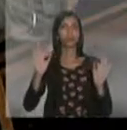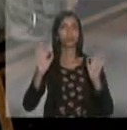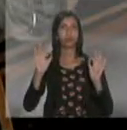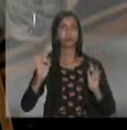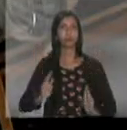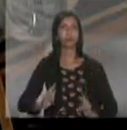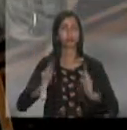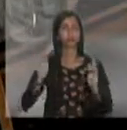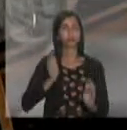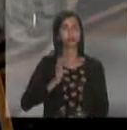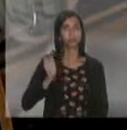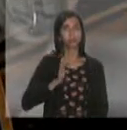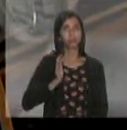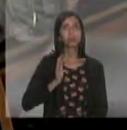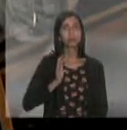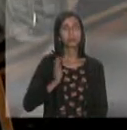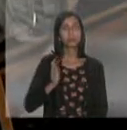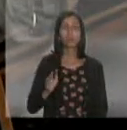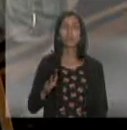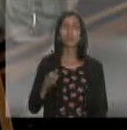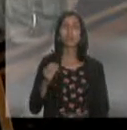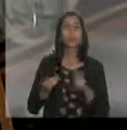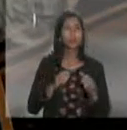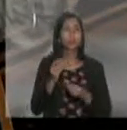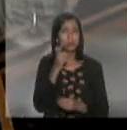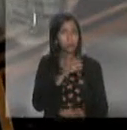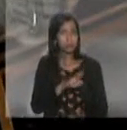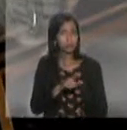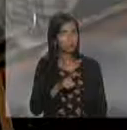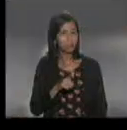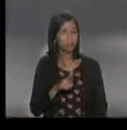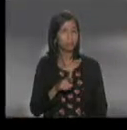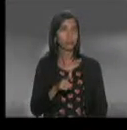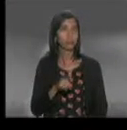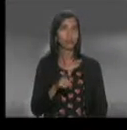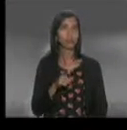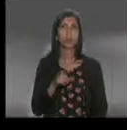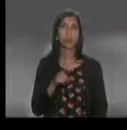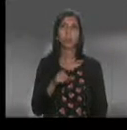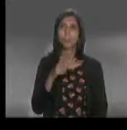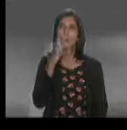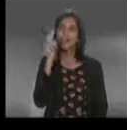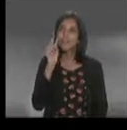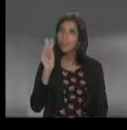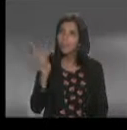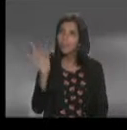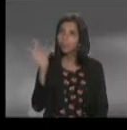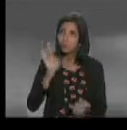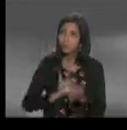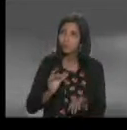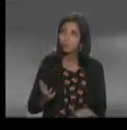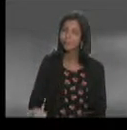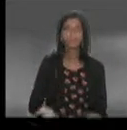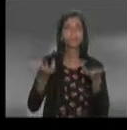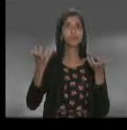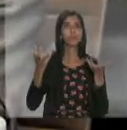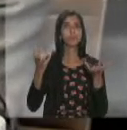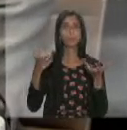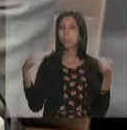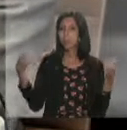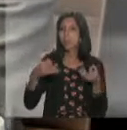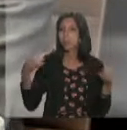prédio de classe média, filho do porteiro, mas num prédio de classe média. Como que você consegue dar vida a essa realidade com